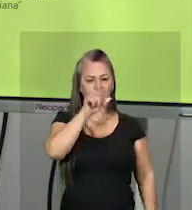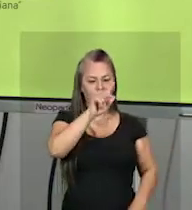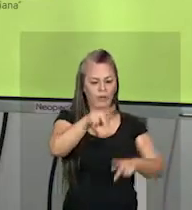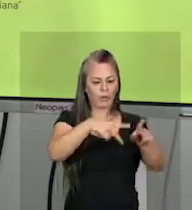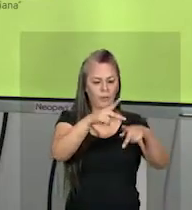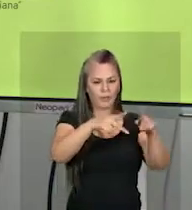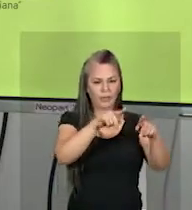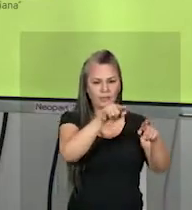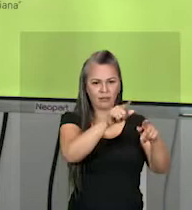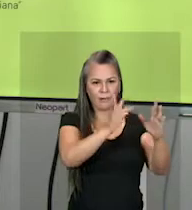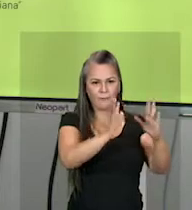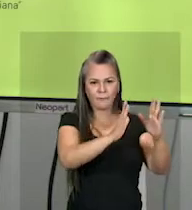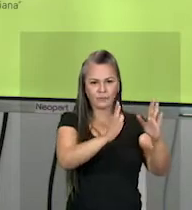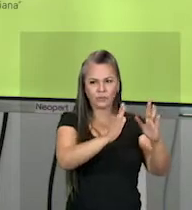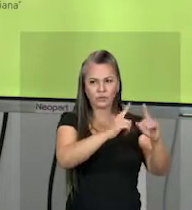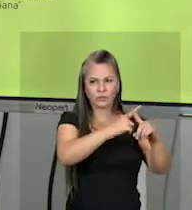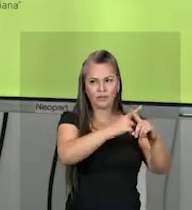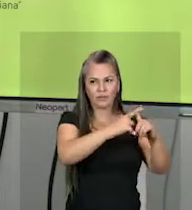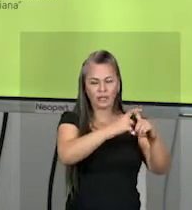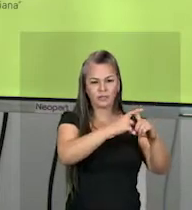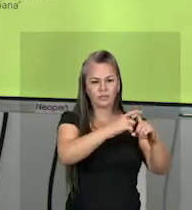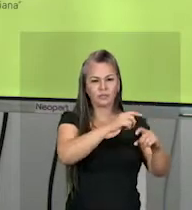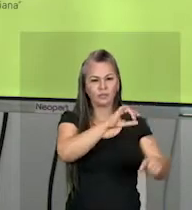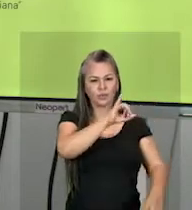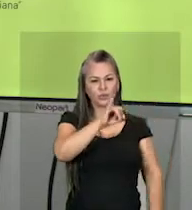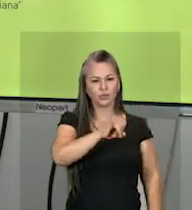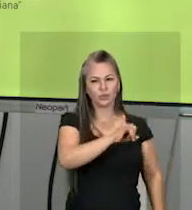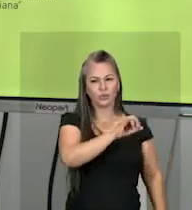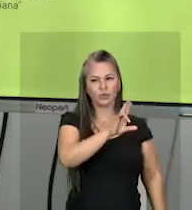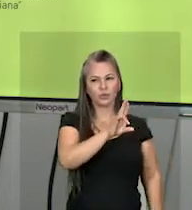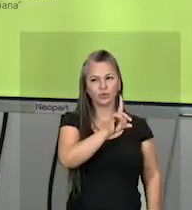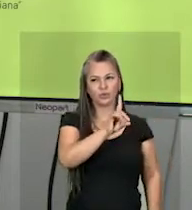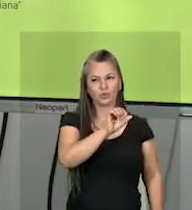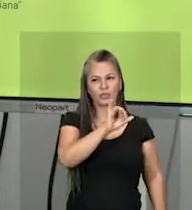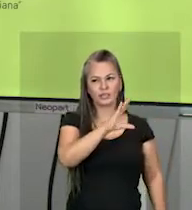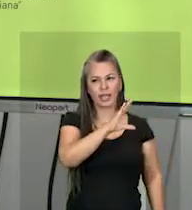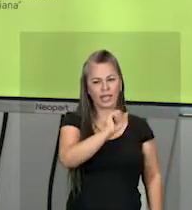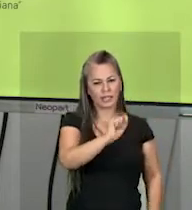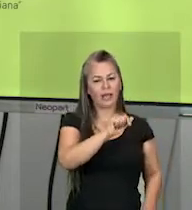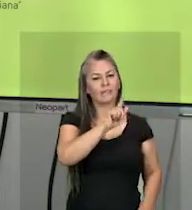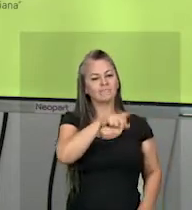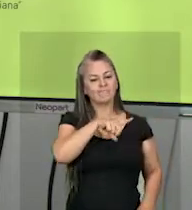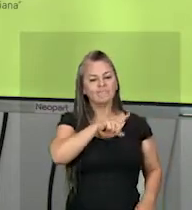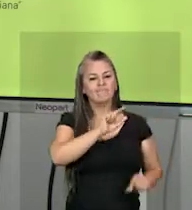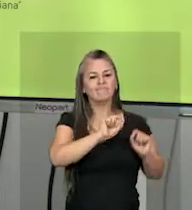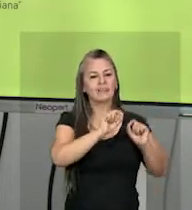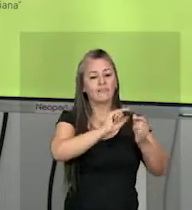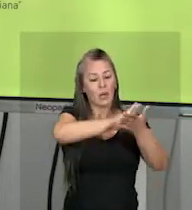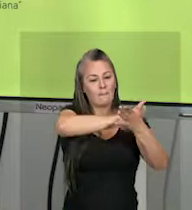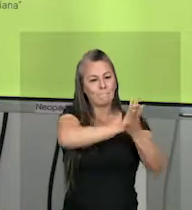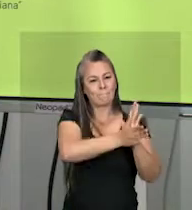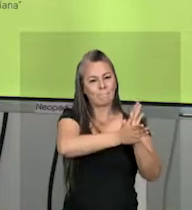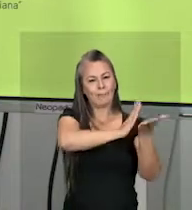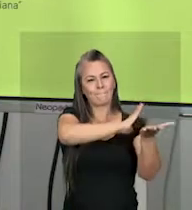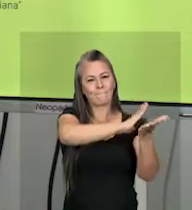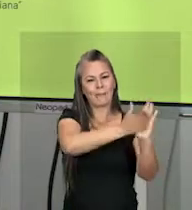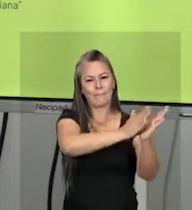que foram perseguidas pelo nazismo e foram completamente aniquiladas